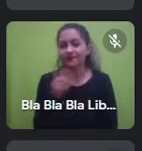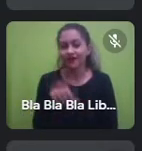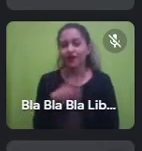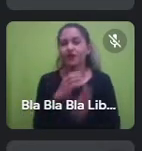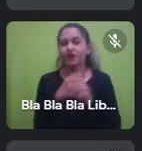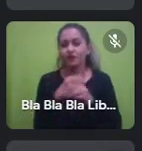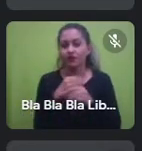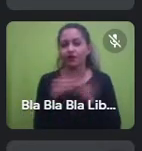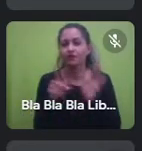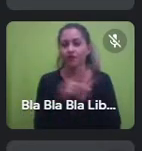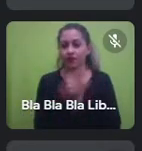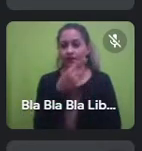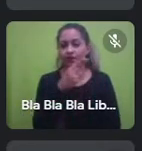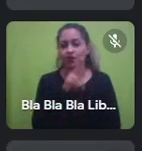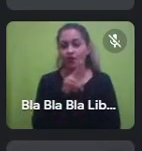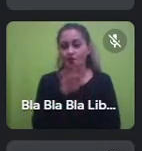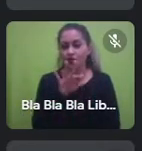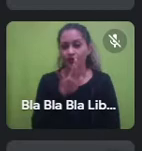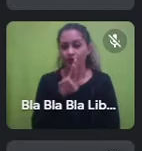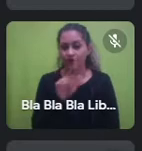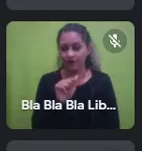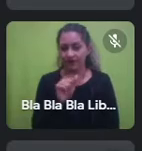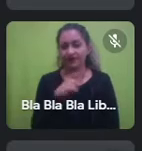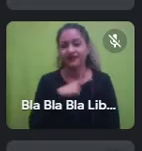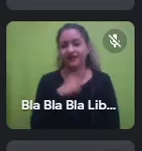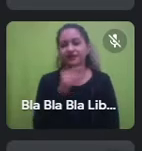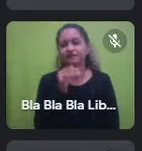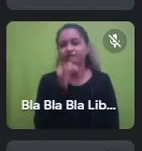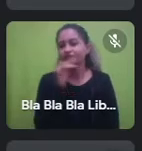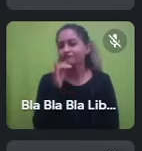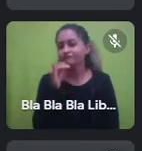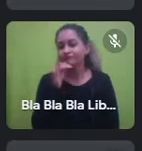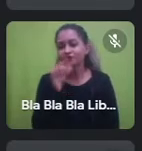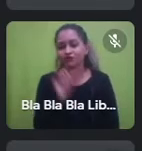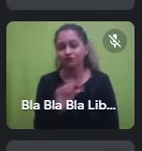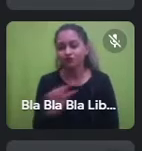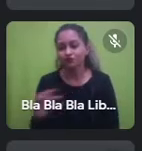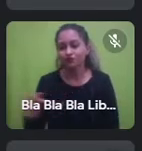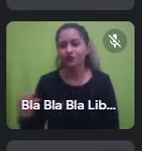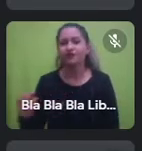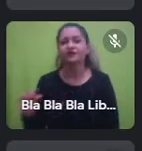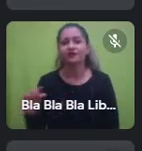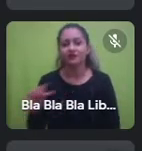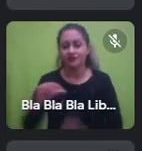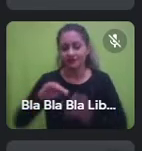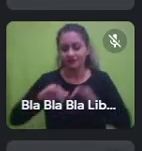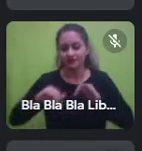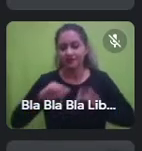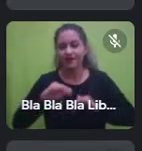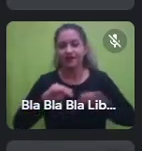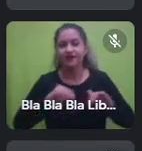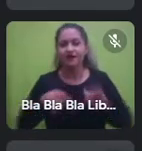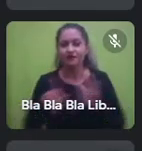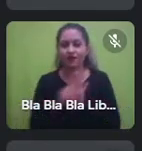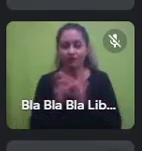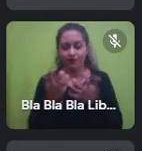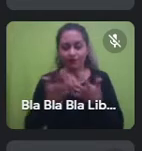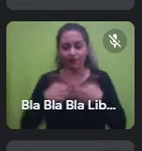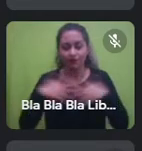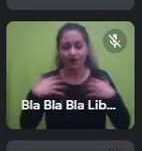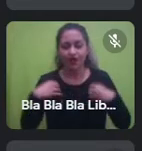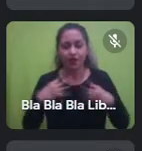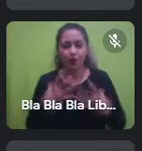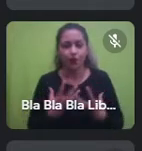laboratório lá da UFRA, onde a gente obtém as pequenas amostras, tá? As amostras separadas de musculatura,